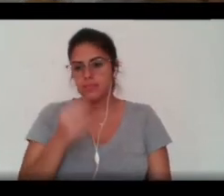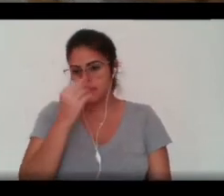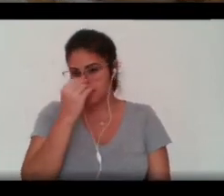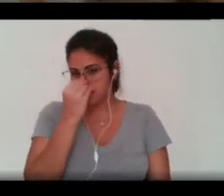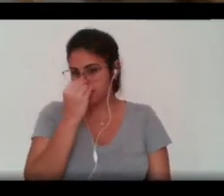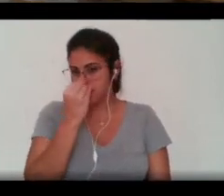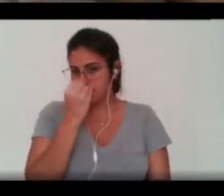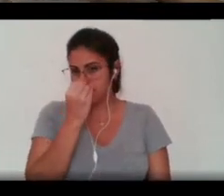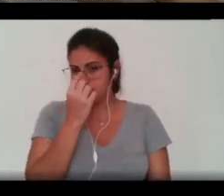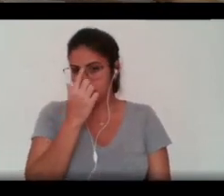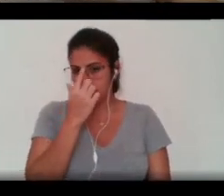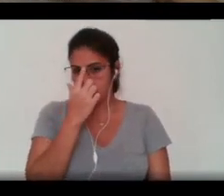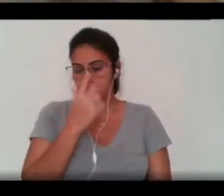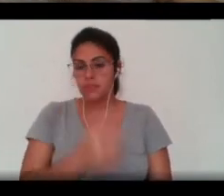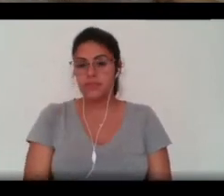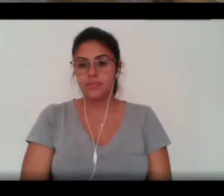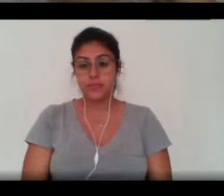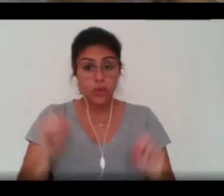Beleza?